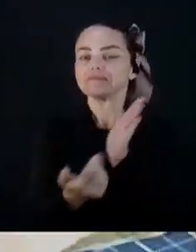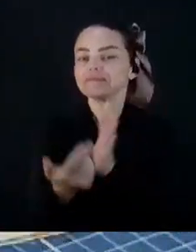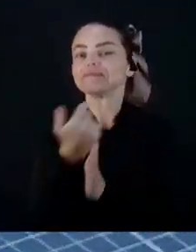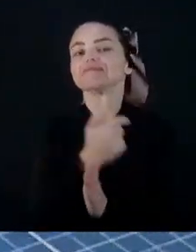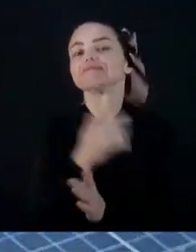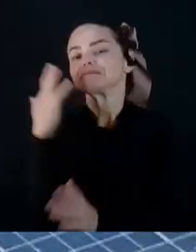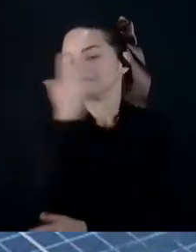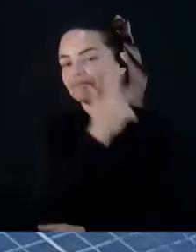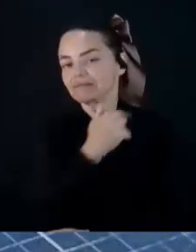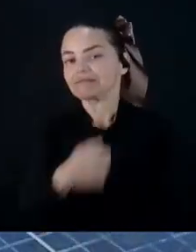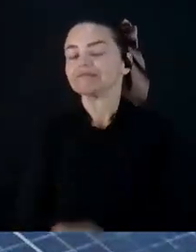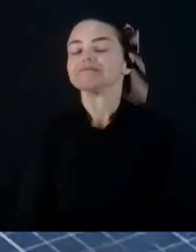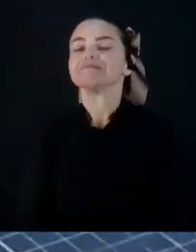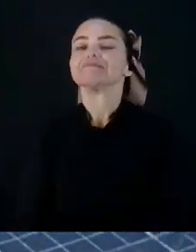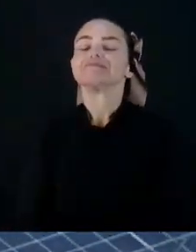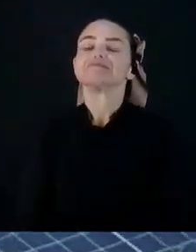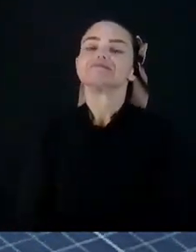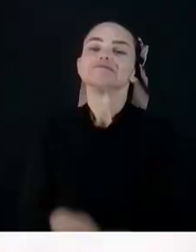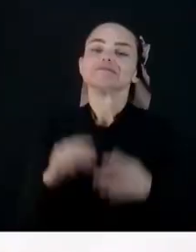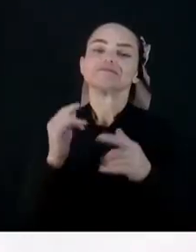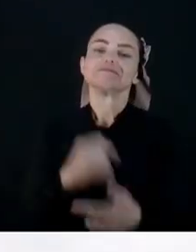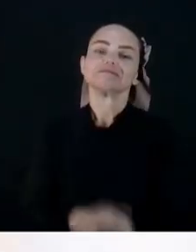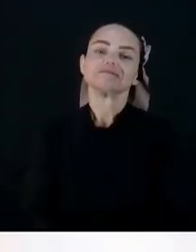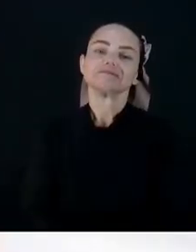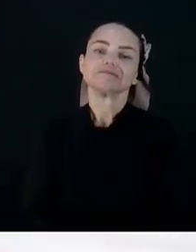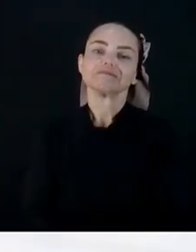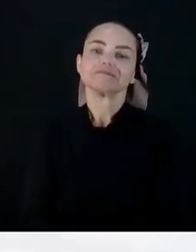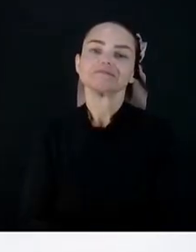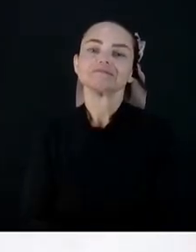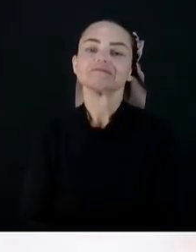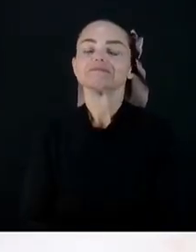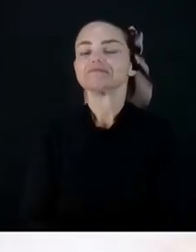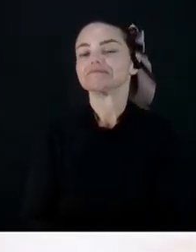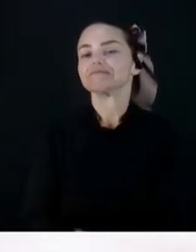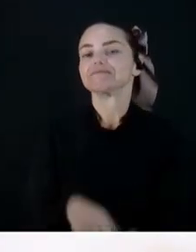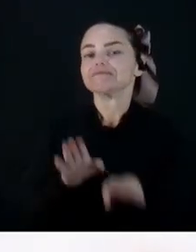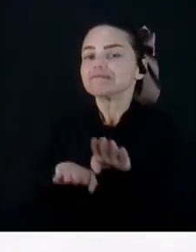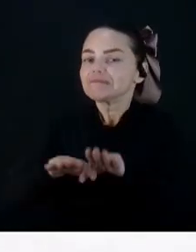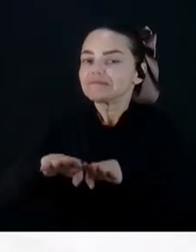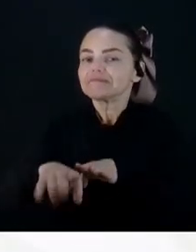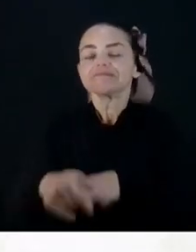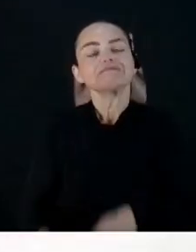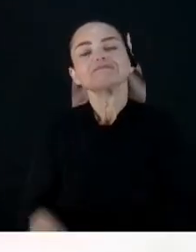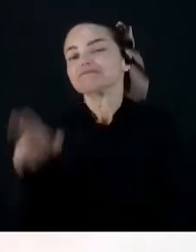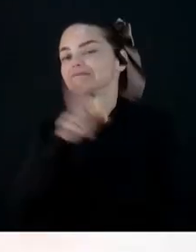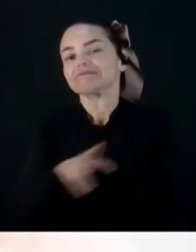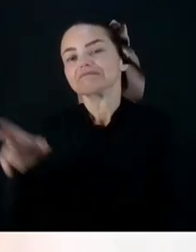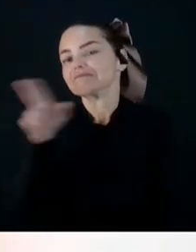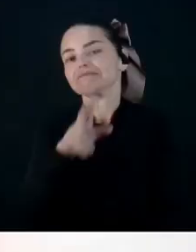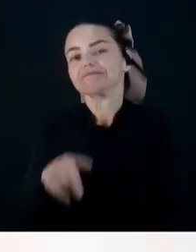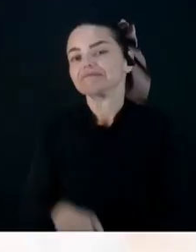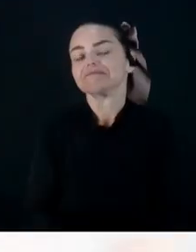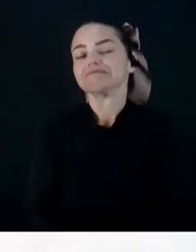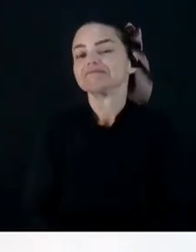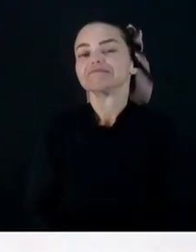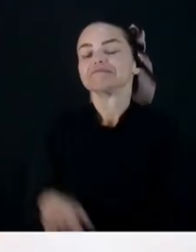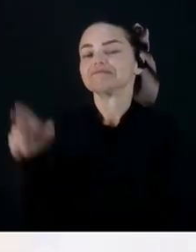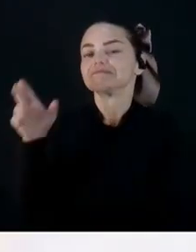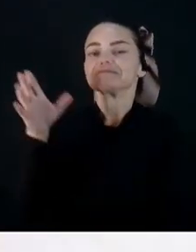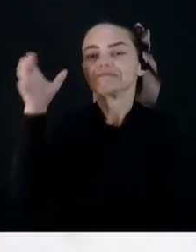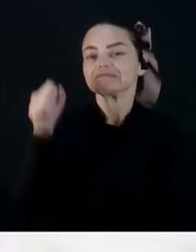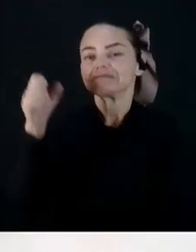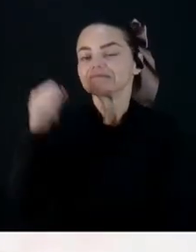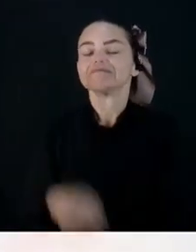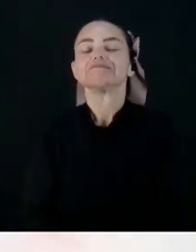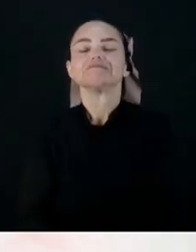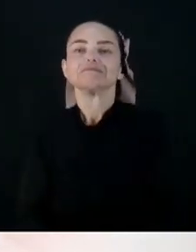Fica delicado o trabalho, né? Na costura criativa, a gente não usa muita linha de cor branca. A gente usa mais